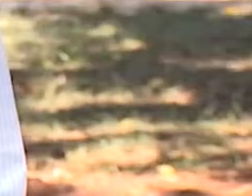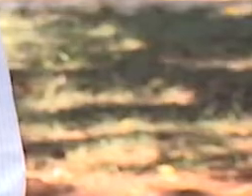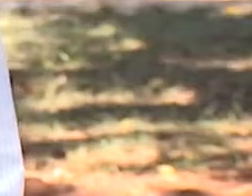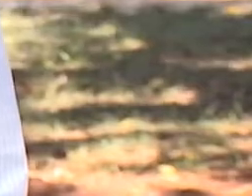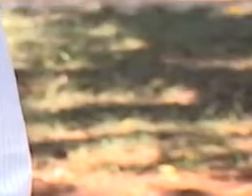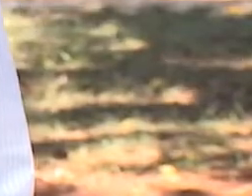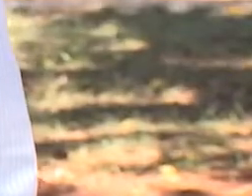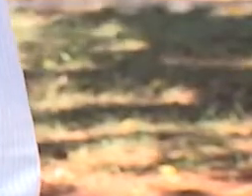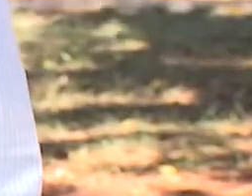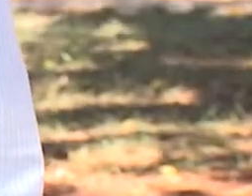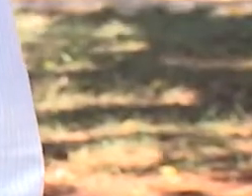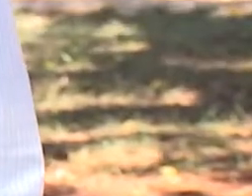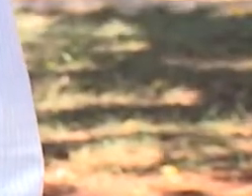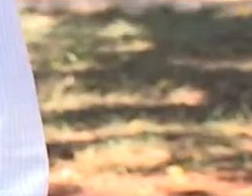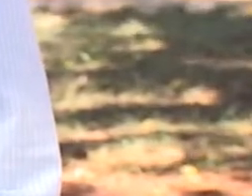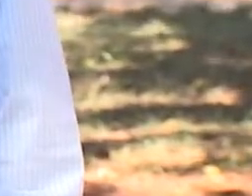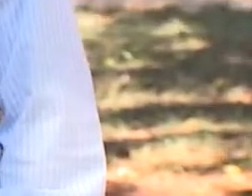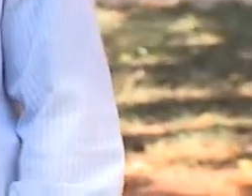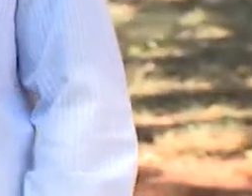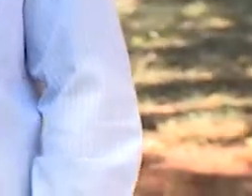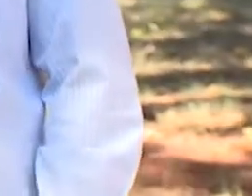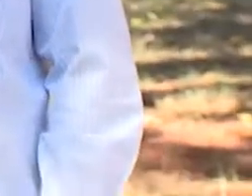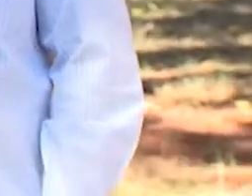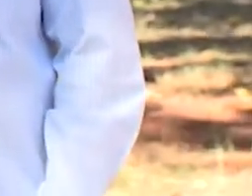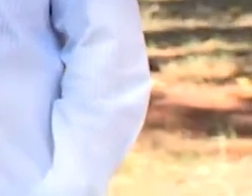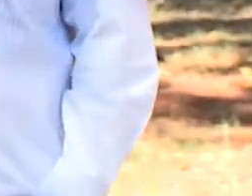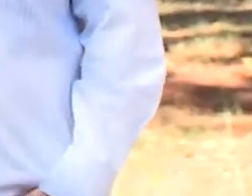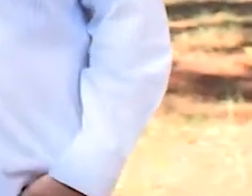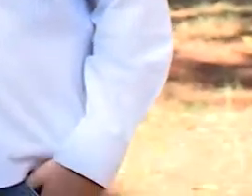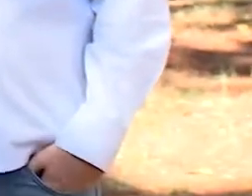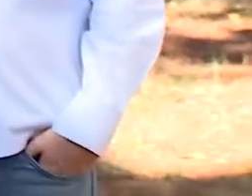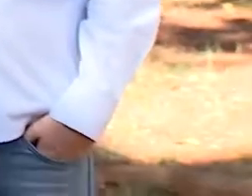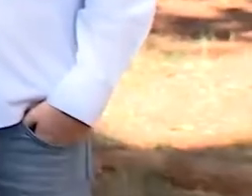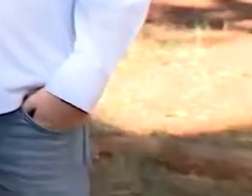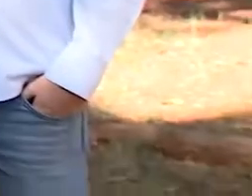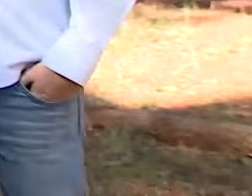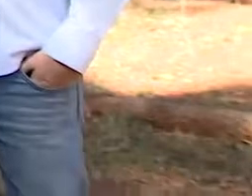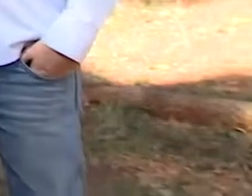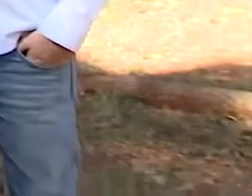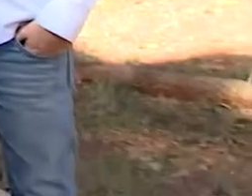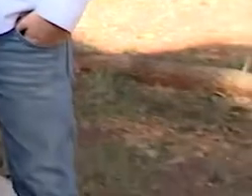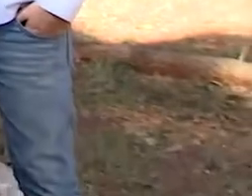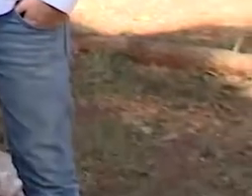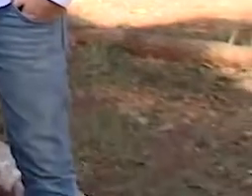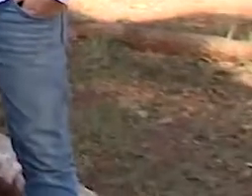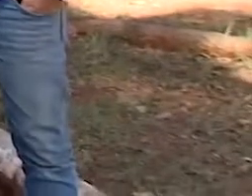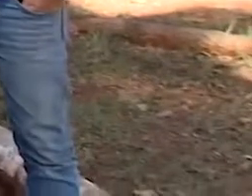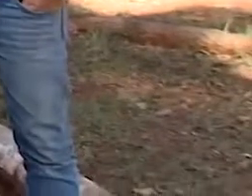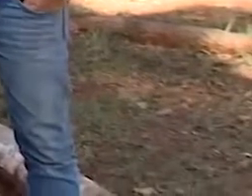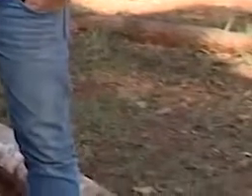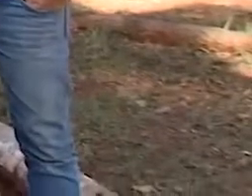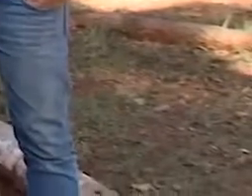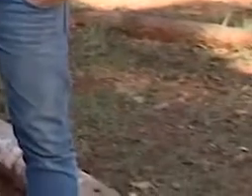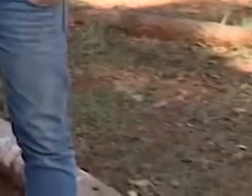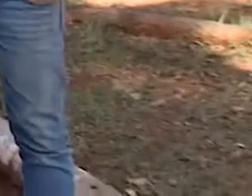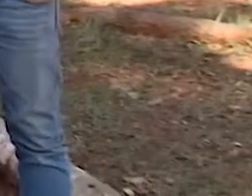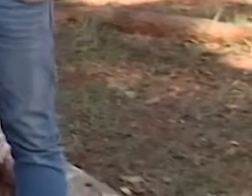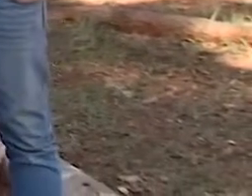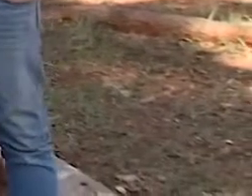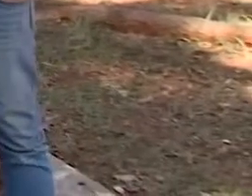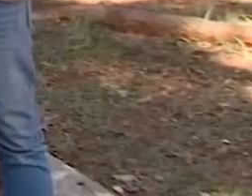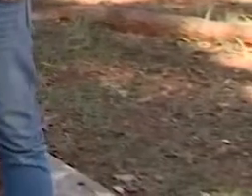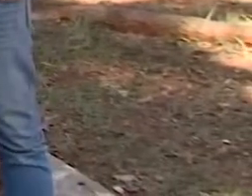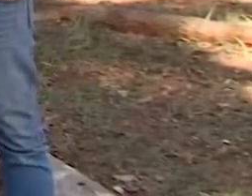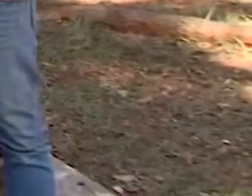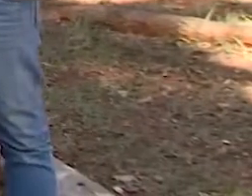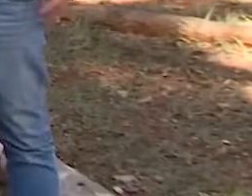se torne possível. Beleza, então tá bom, Guilherme. Mais alguma coisa que você queira destacar? Vai ter alguma comemoração especial, não